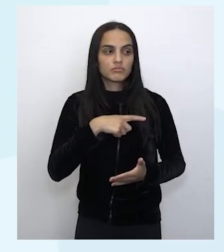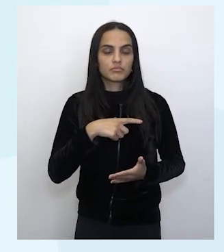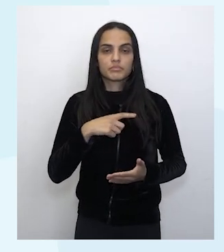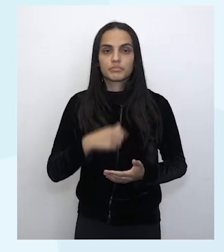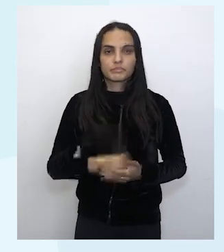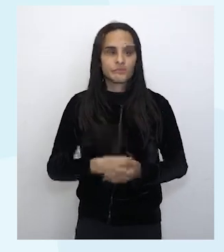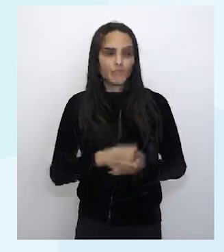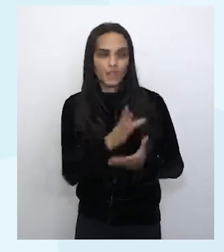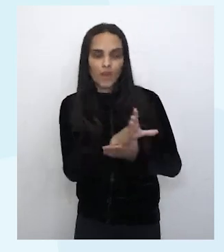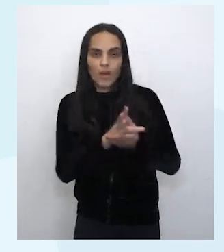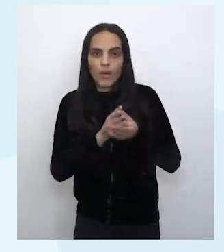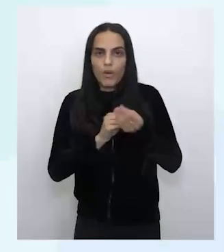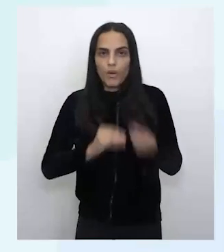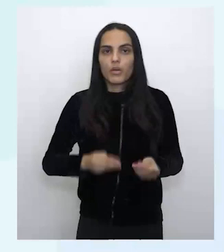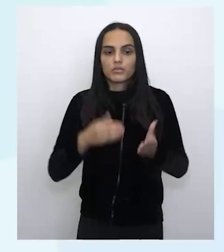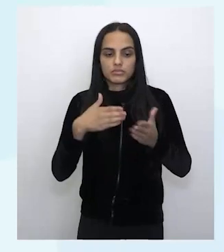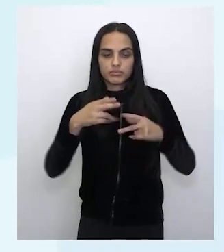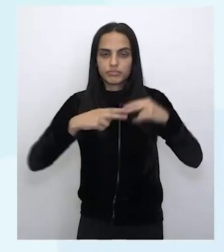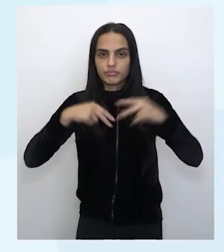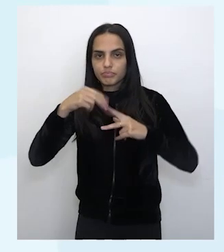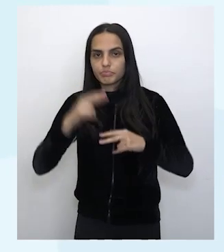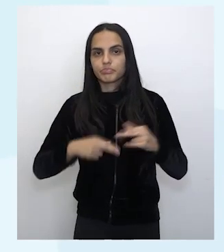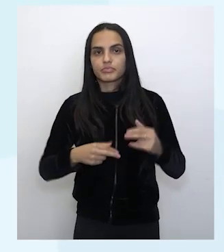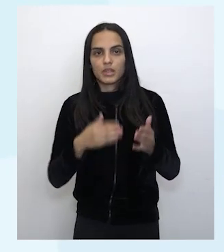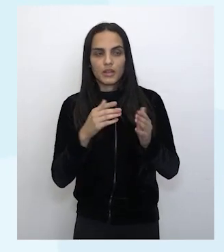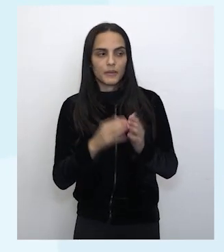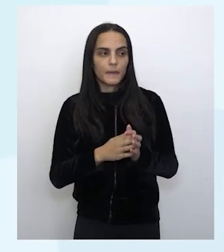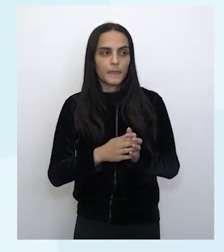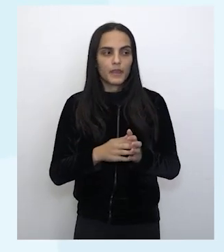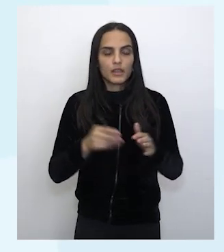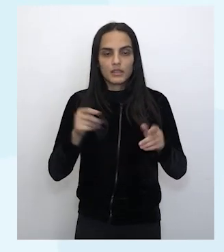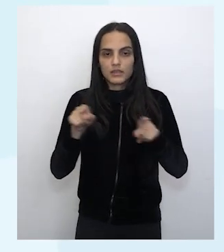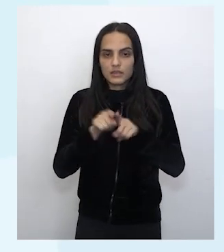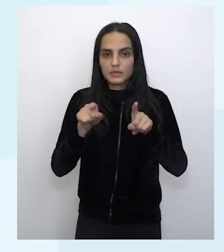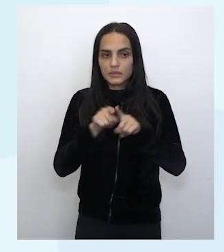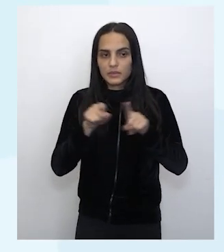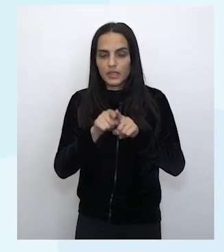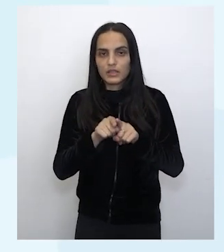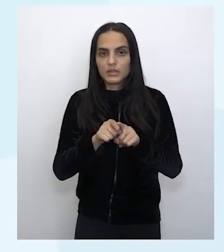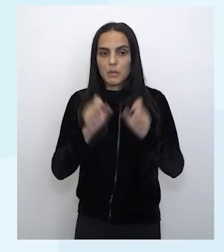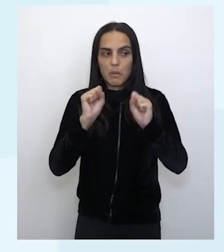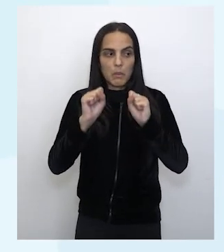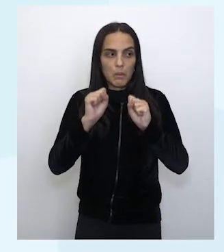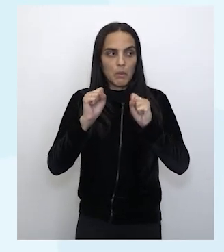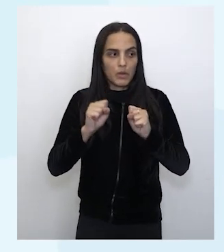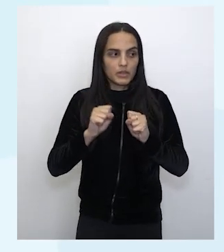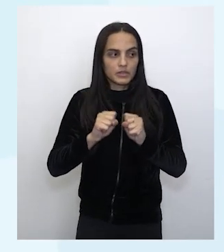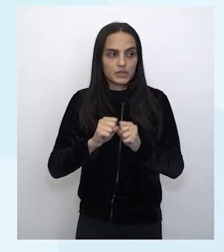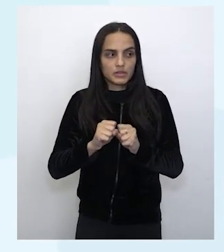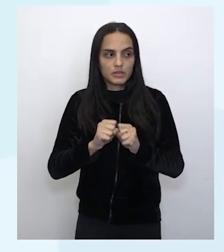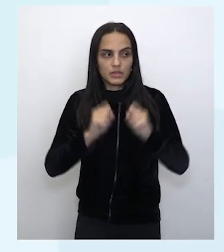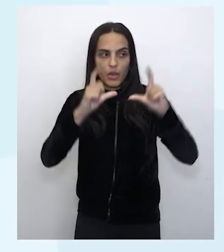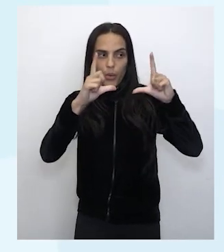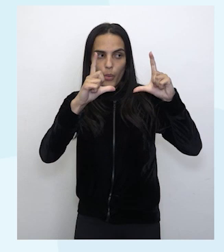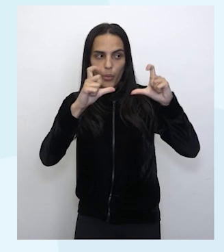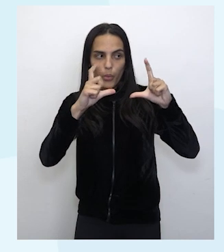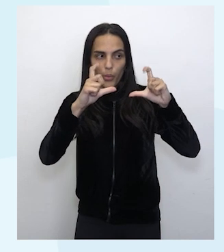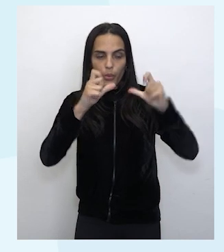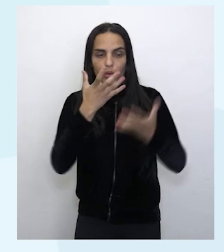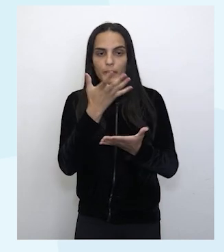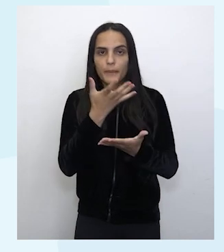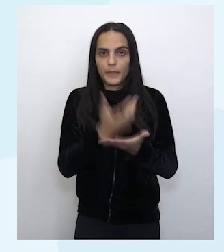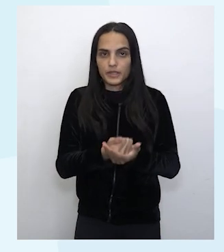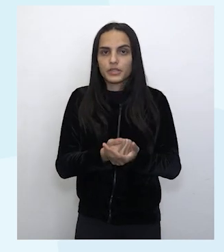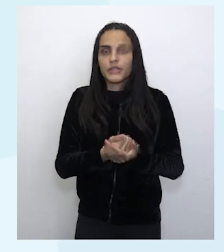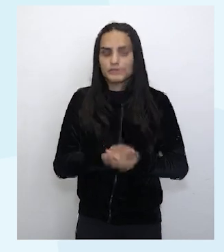desse material e dessas páginas, e você pode entrar lá no site da EFAP, baixar ou dar um print aí, puxar pelo QR Code. Você colocar